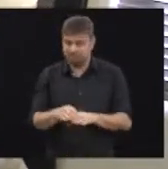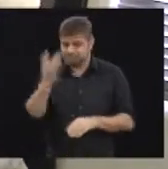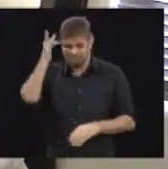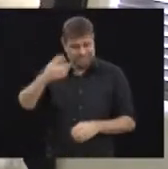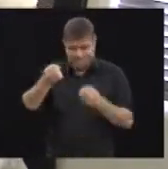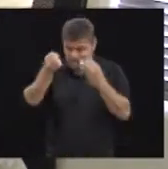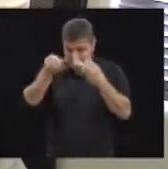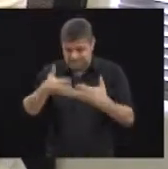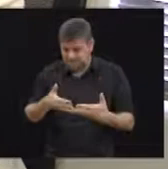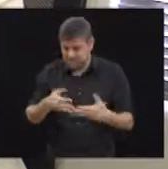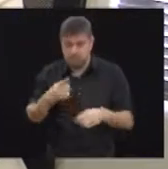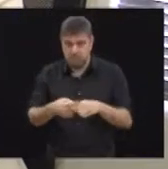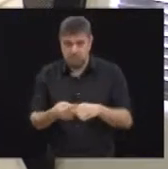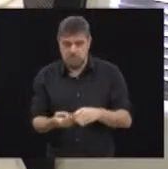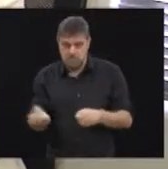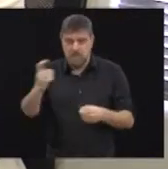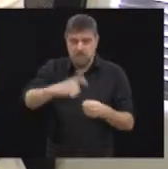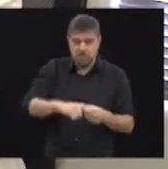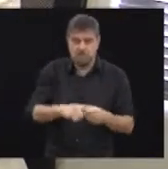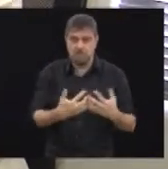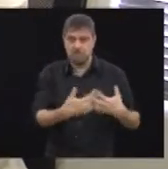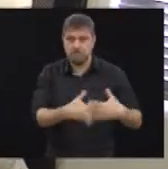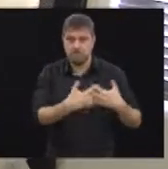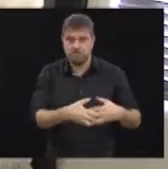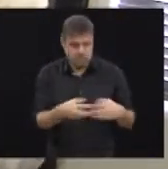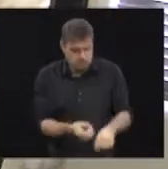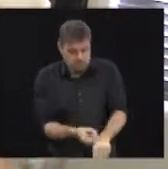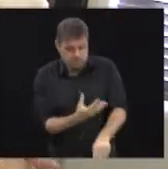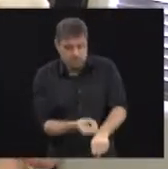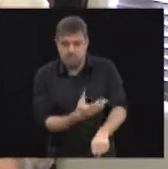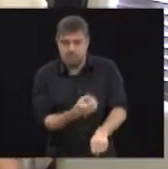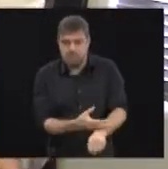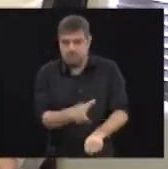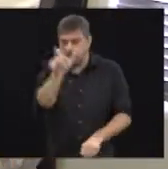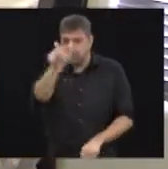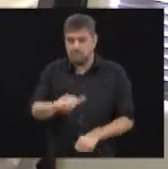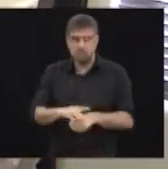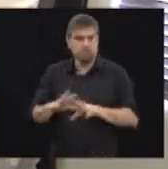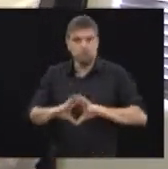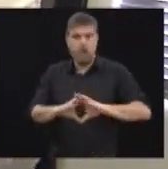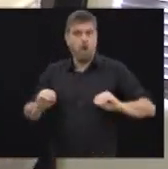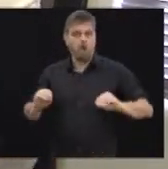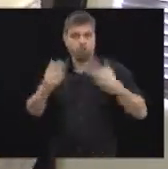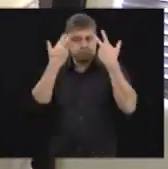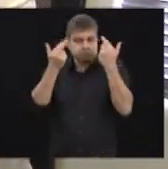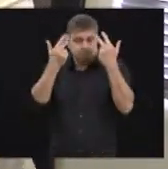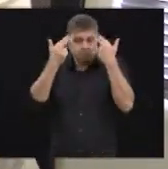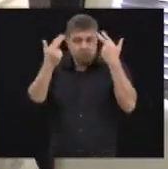sem explicação, ela volta a funcionar. Então, às vezes, o vitiligo tem até cura espontânea.